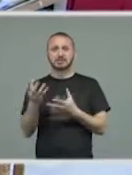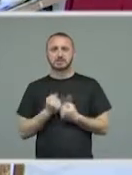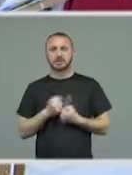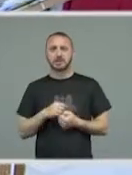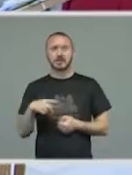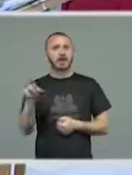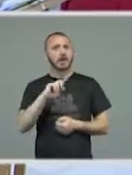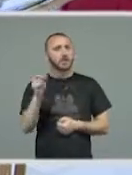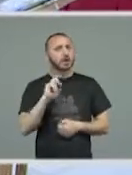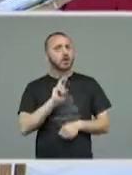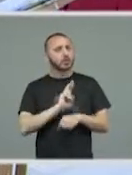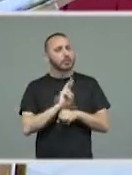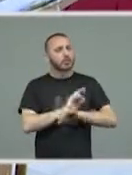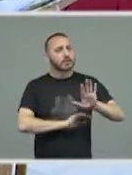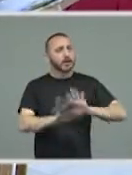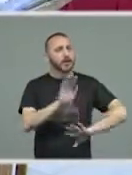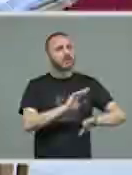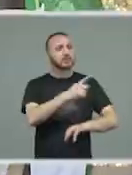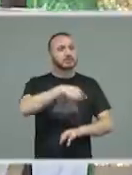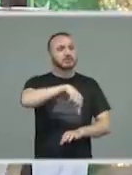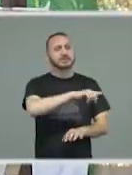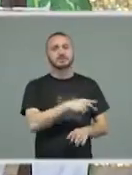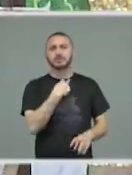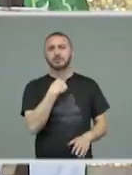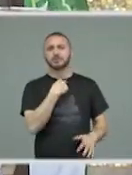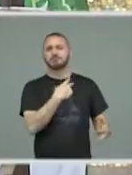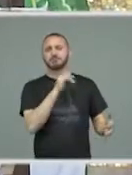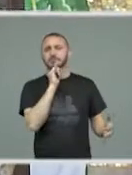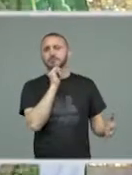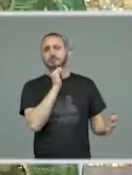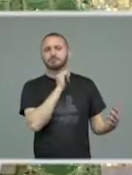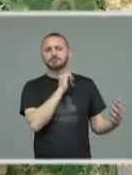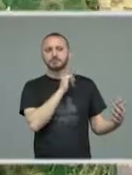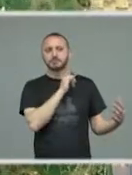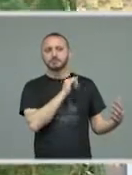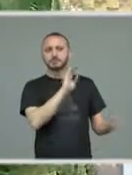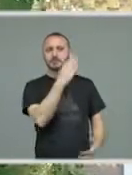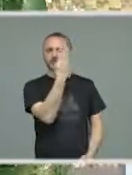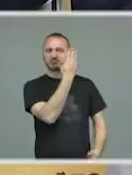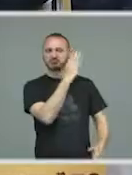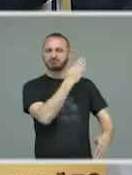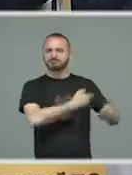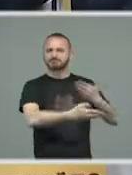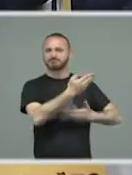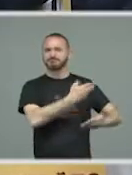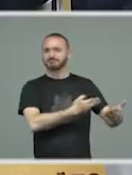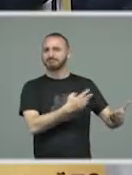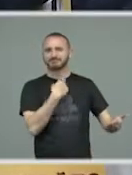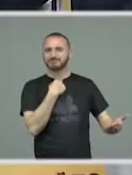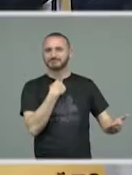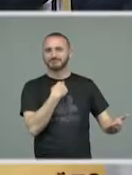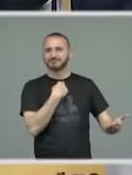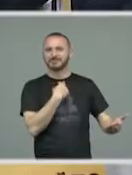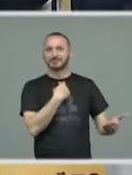mordeis, a síndrome da jimboia não pode estar entre nós, e nem a síndrome do cão louco, do cachorro